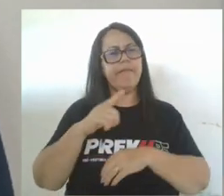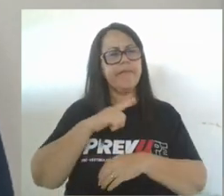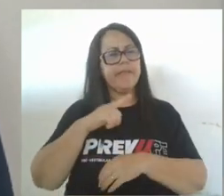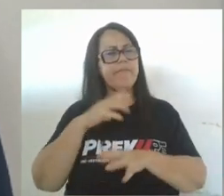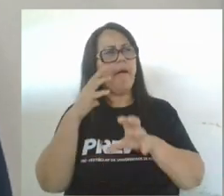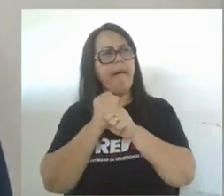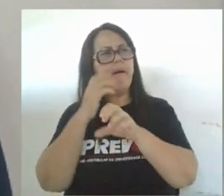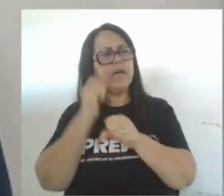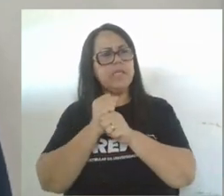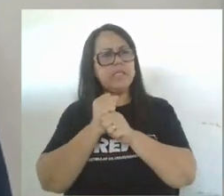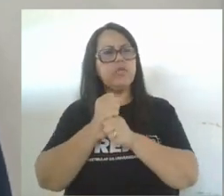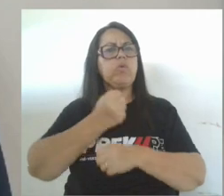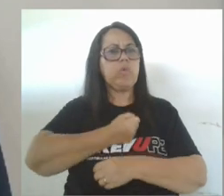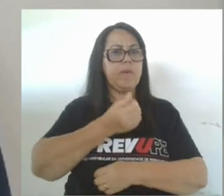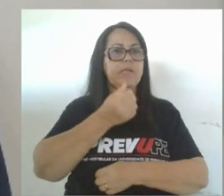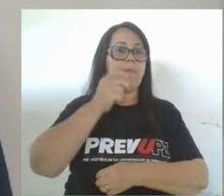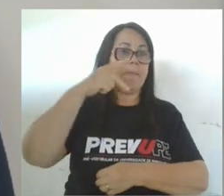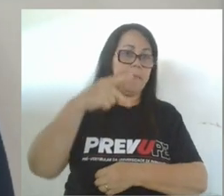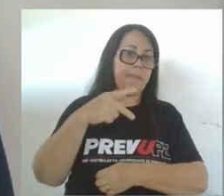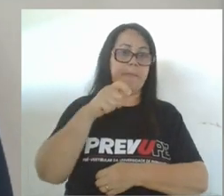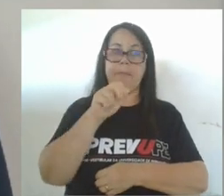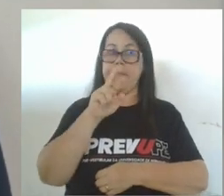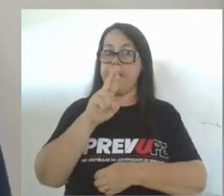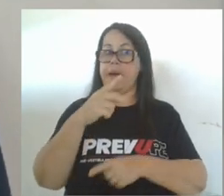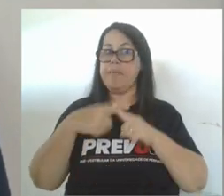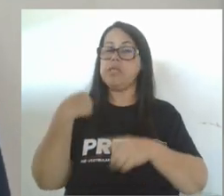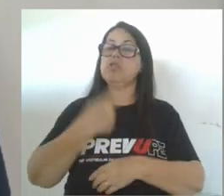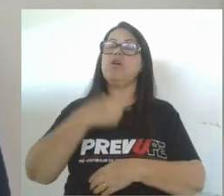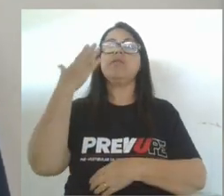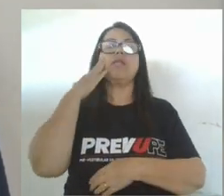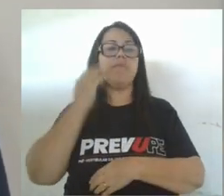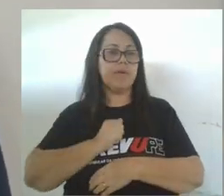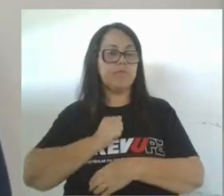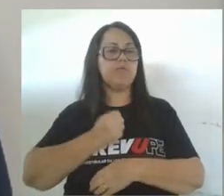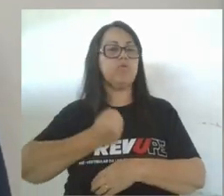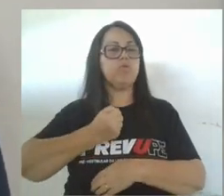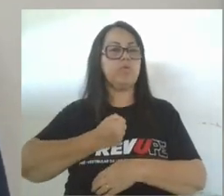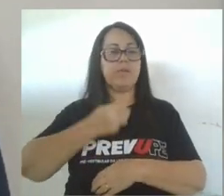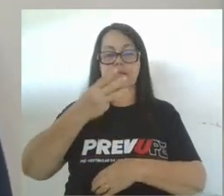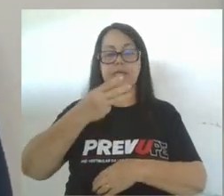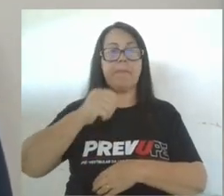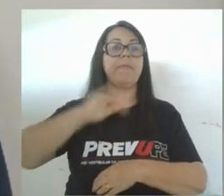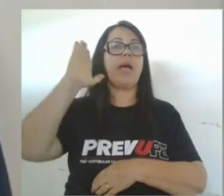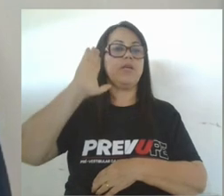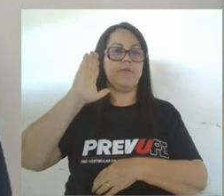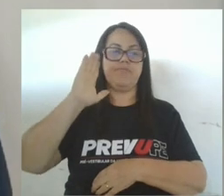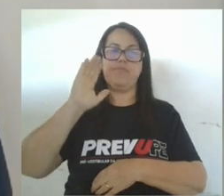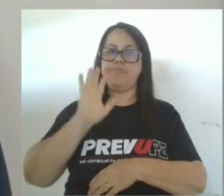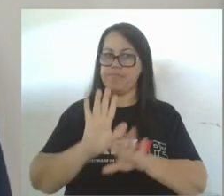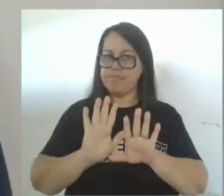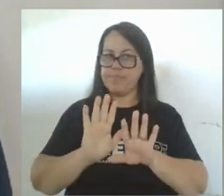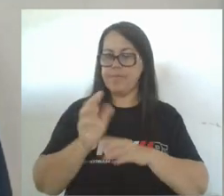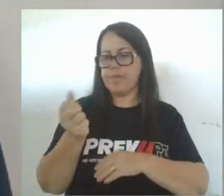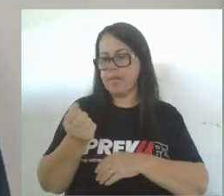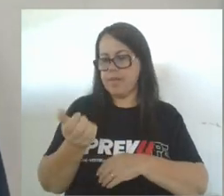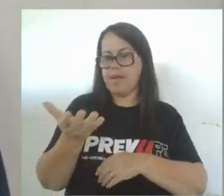de um número ser par, né, dado que sabemos que o número é maior que 3. O dado,